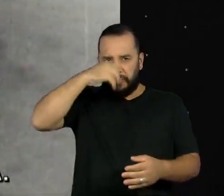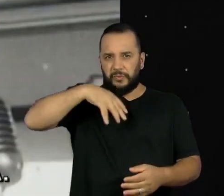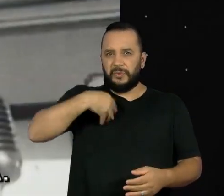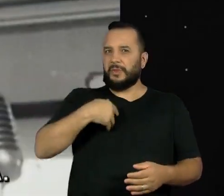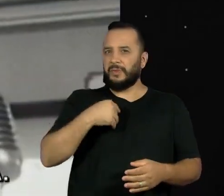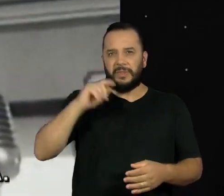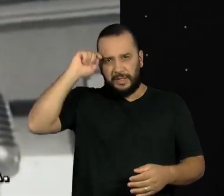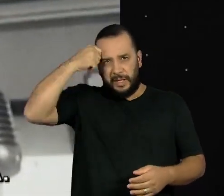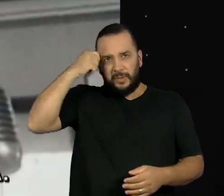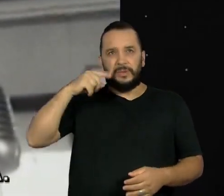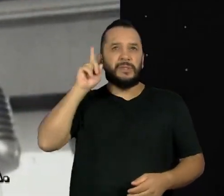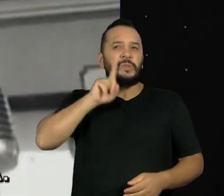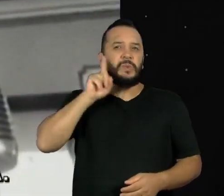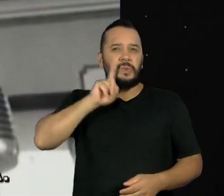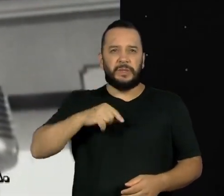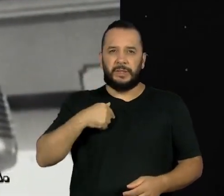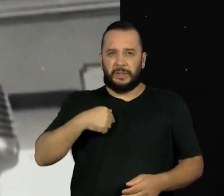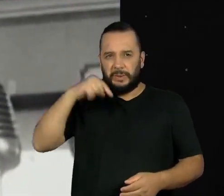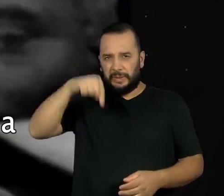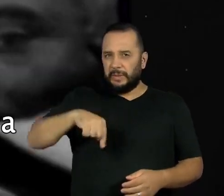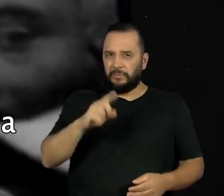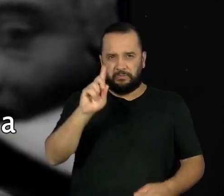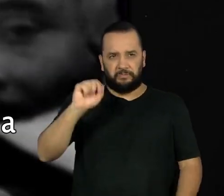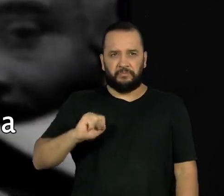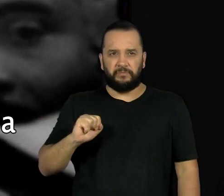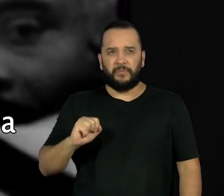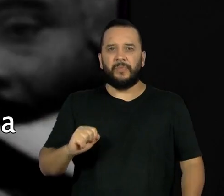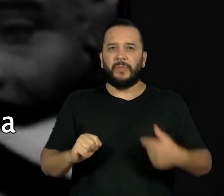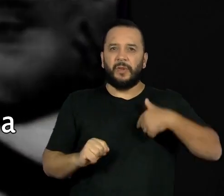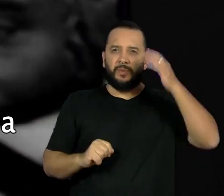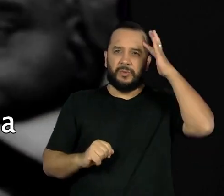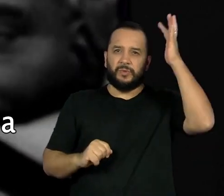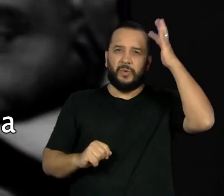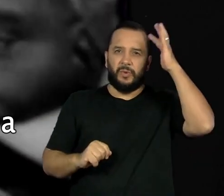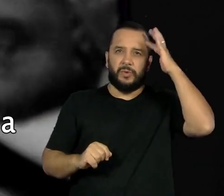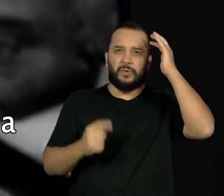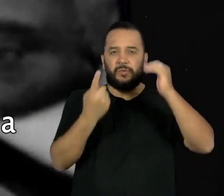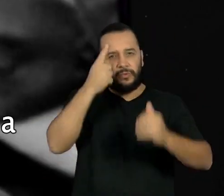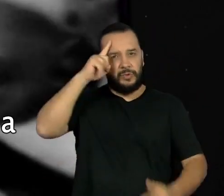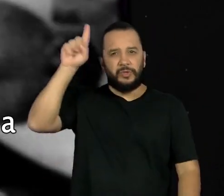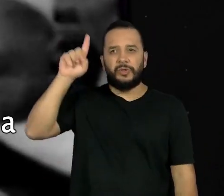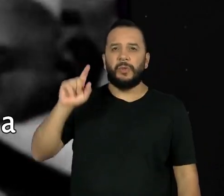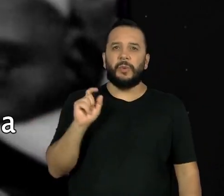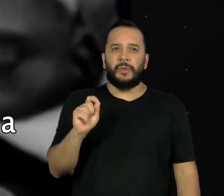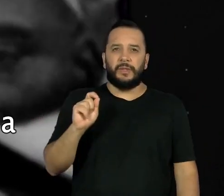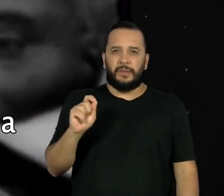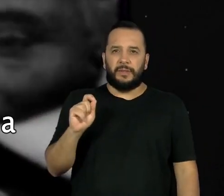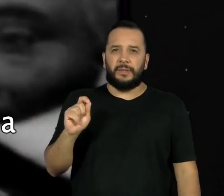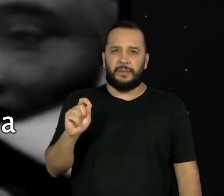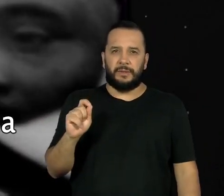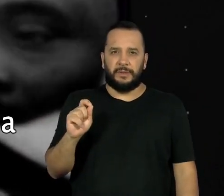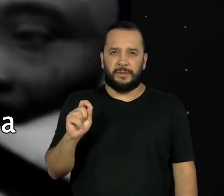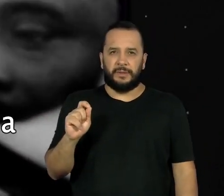because we are black people in America. I have a dream that one